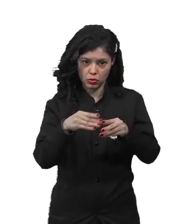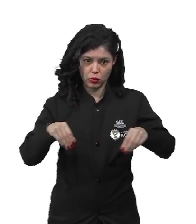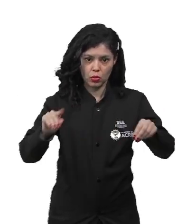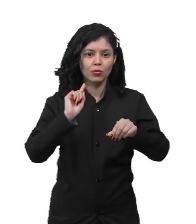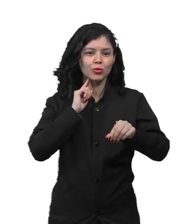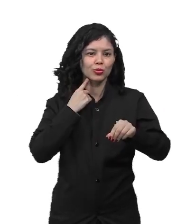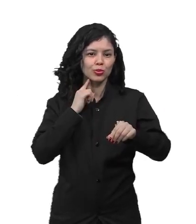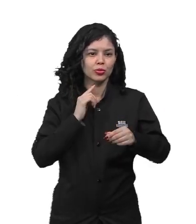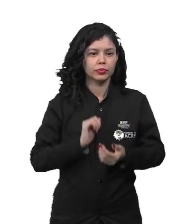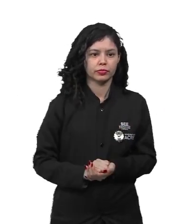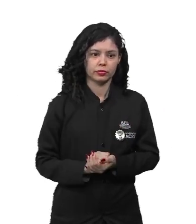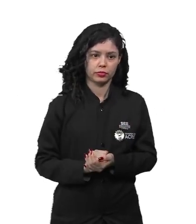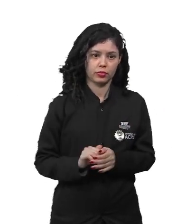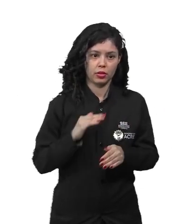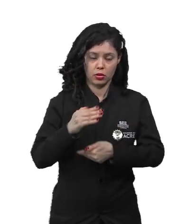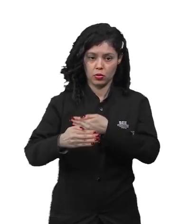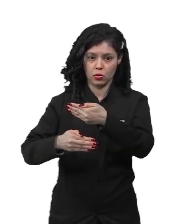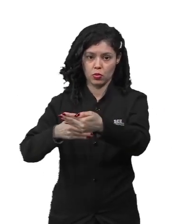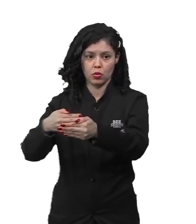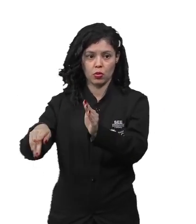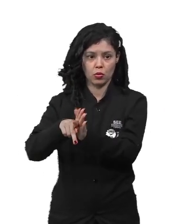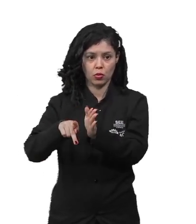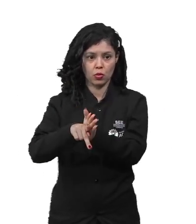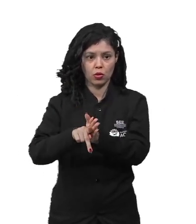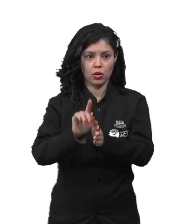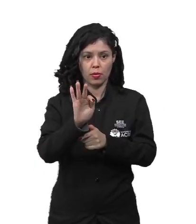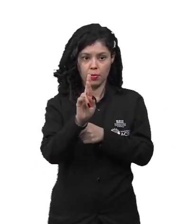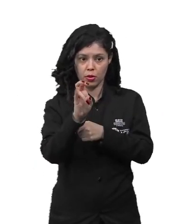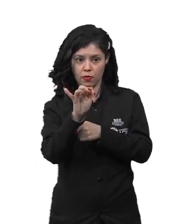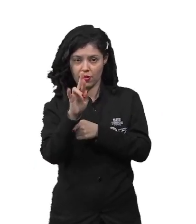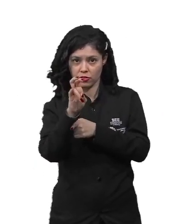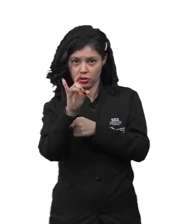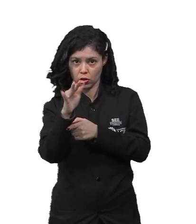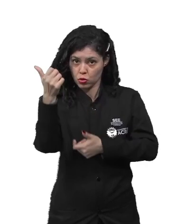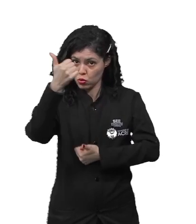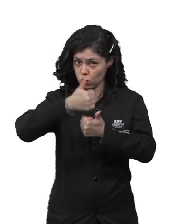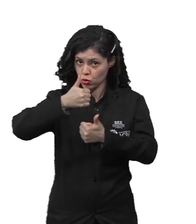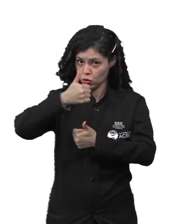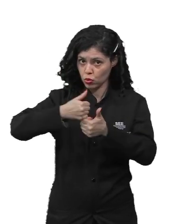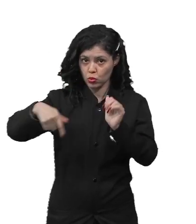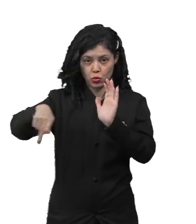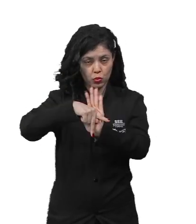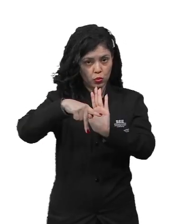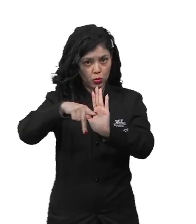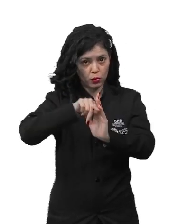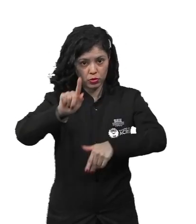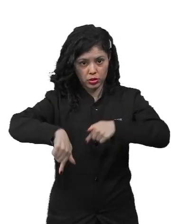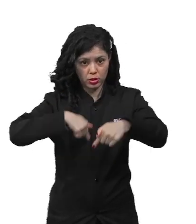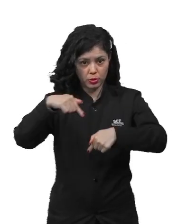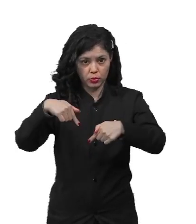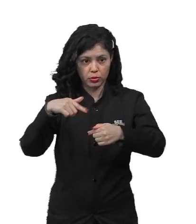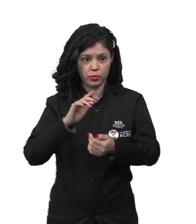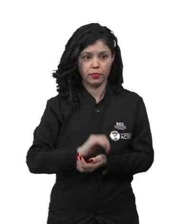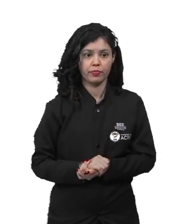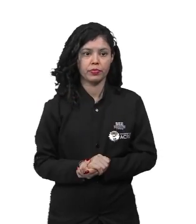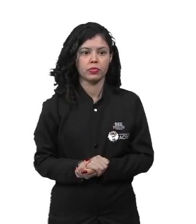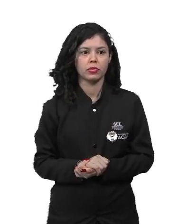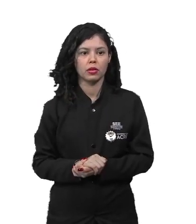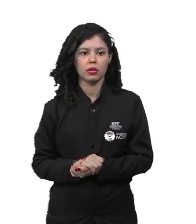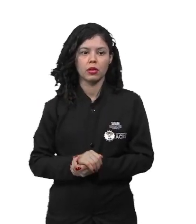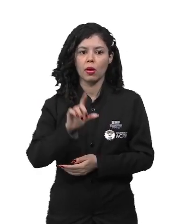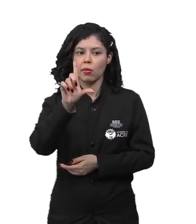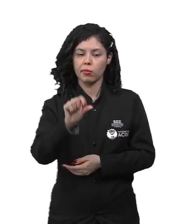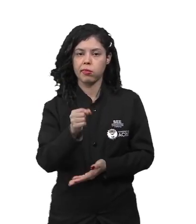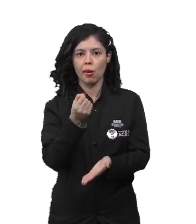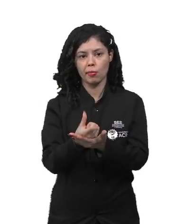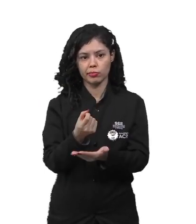água, temos geração de biofertilizante, que substitui os fertilizantes químicos e é um